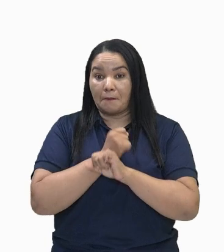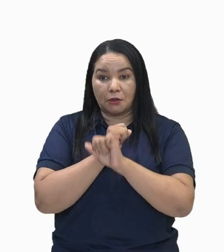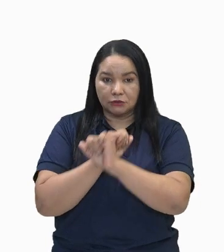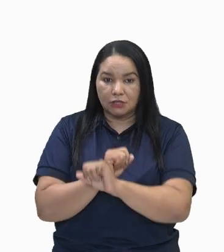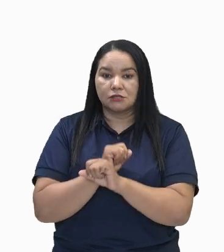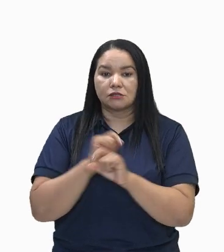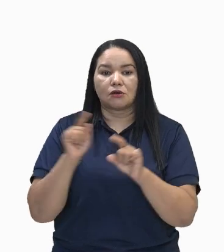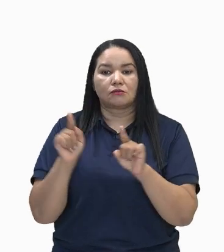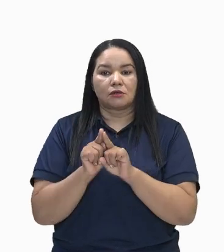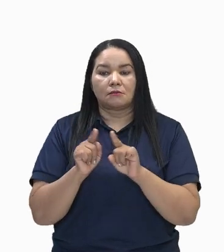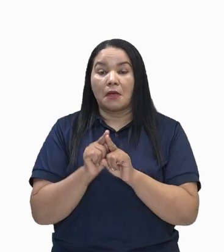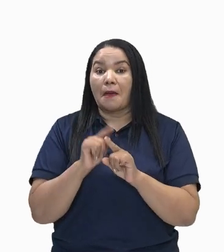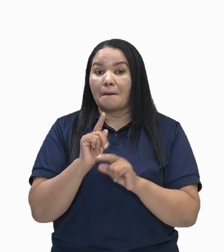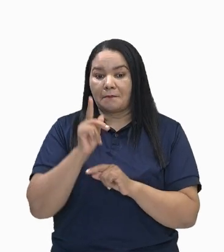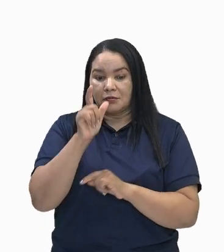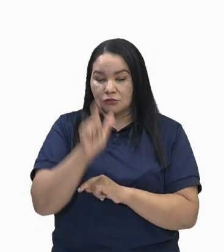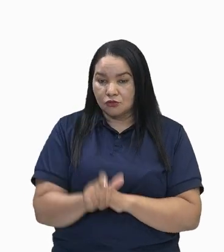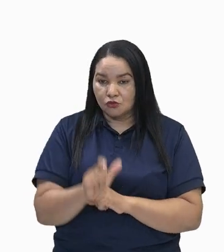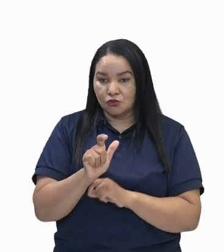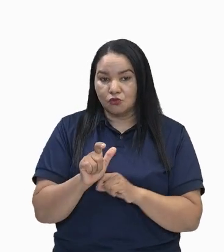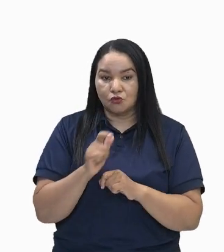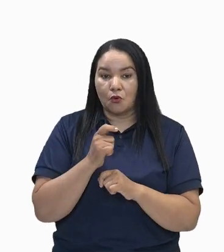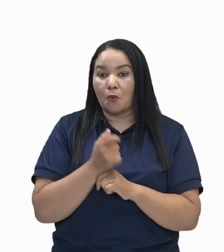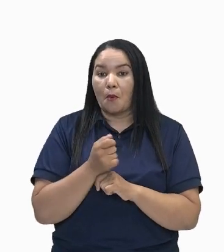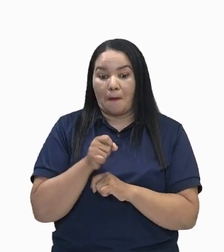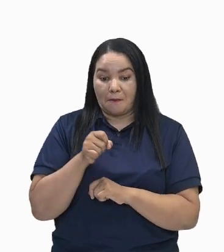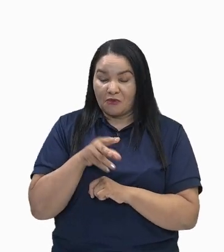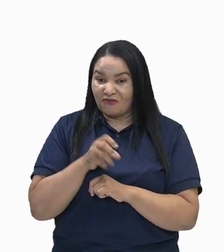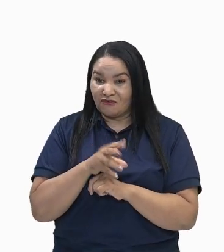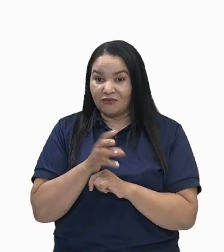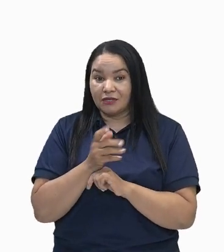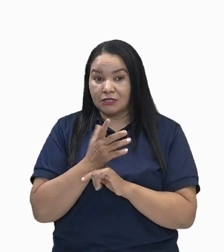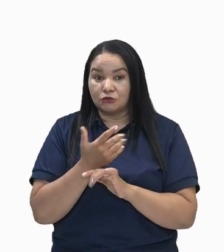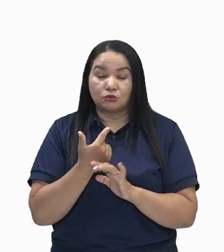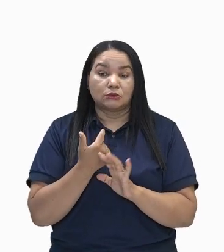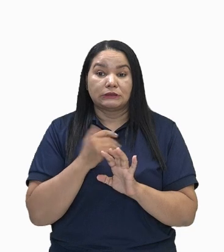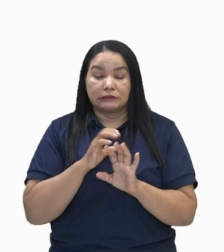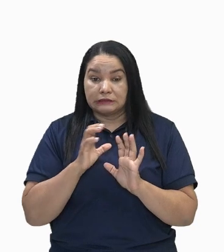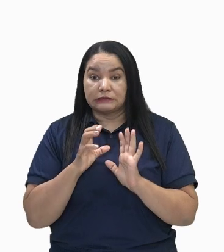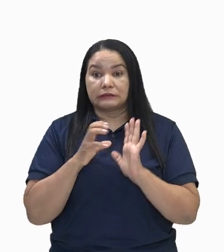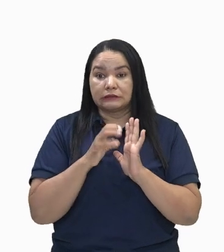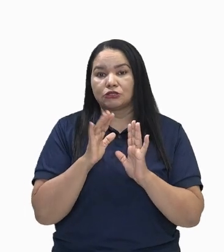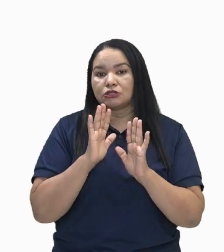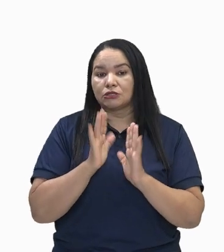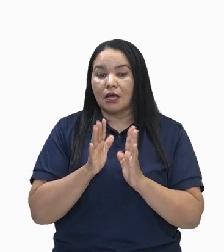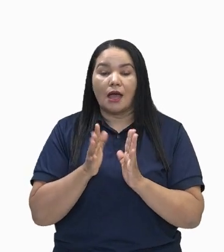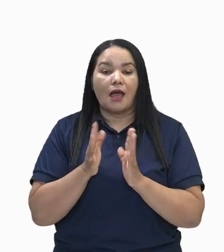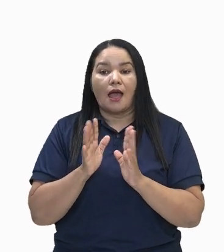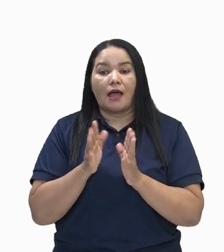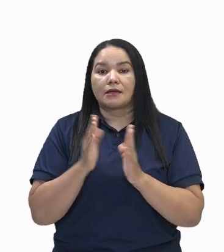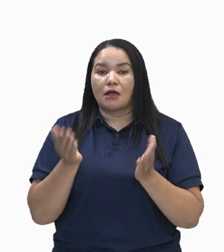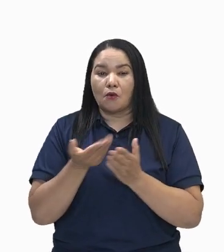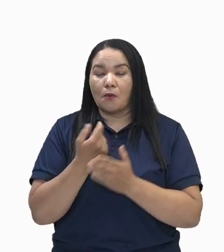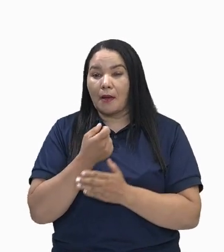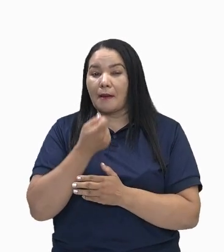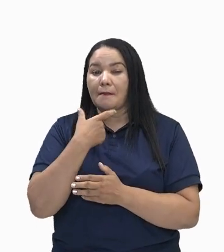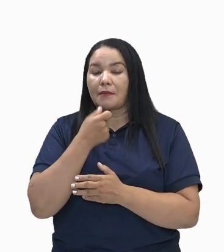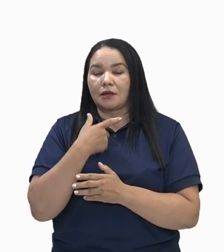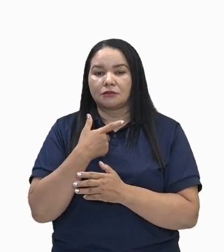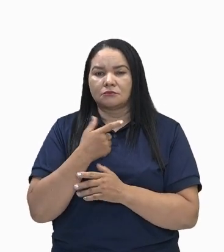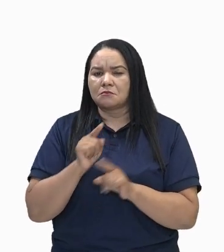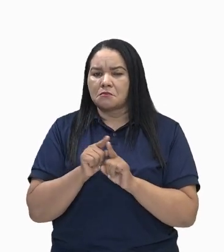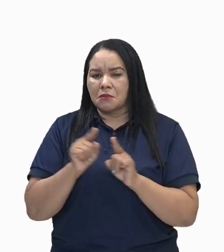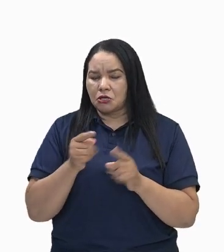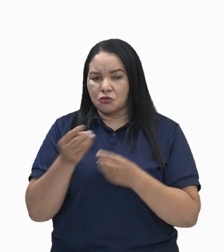uma exposição ao HIV, certo? E ali, como funciona,